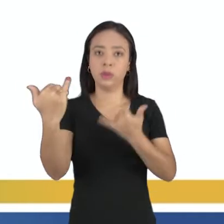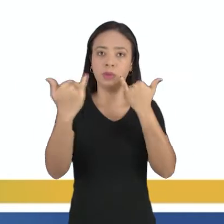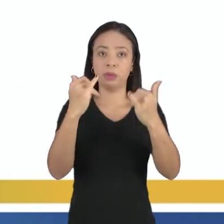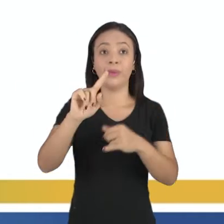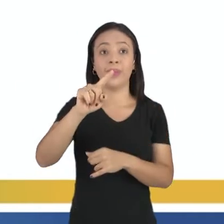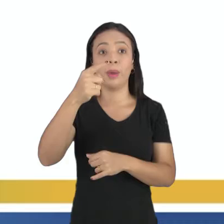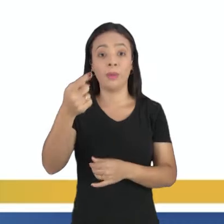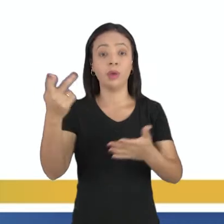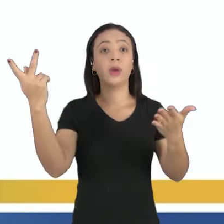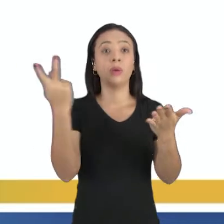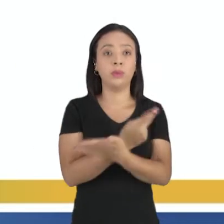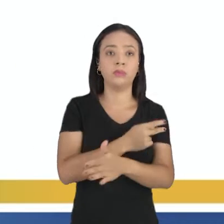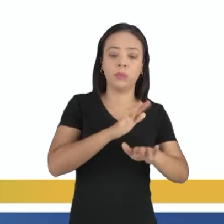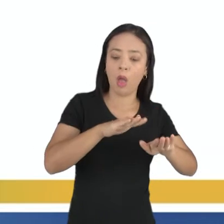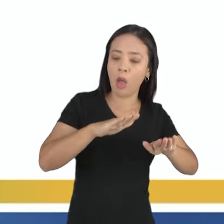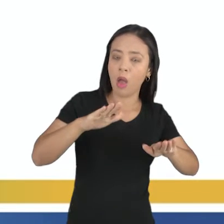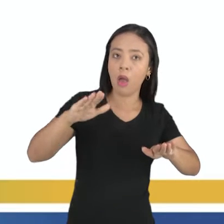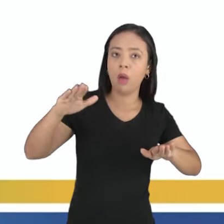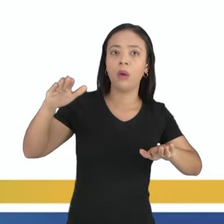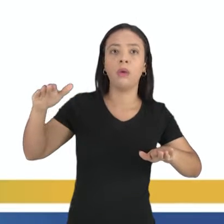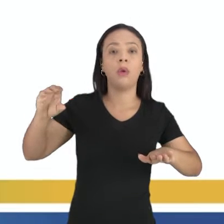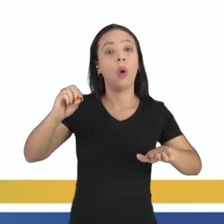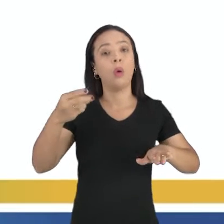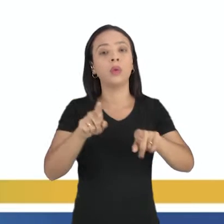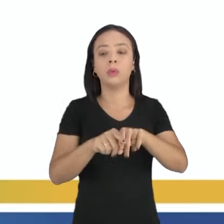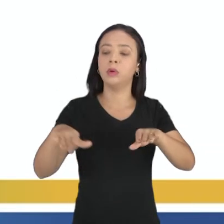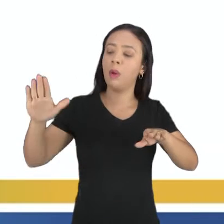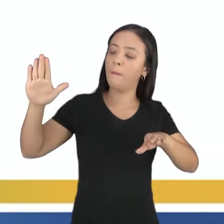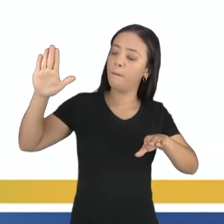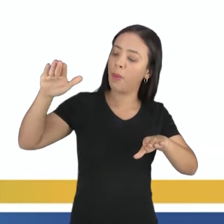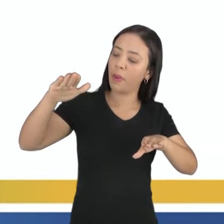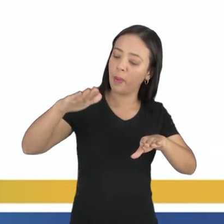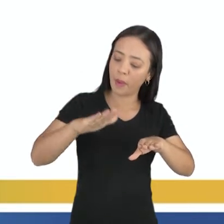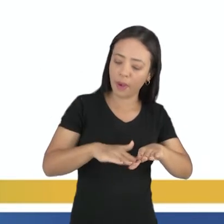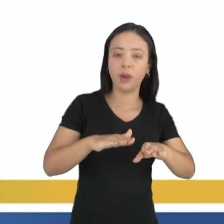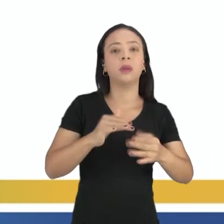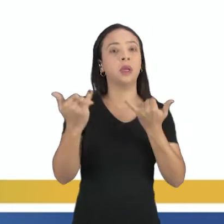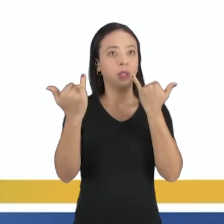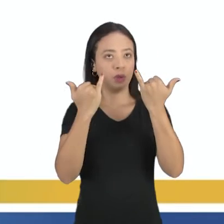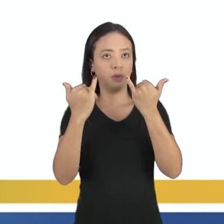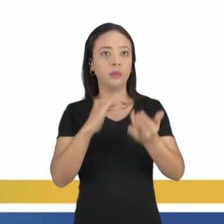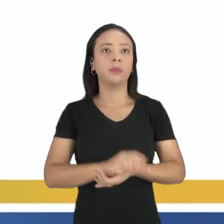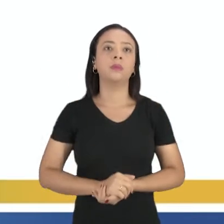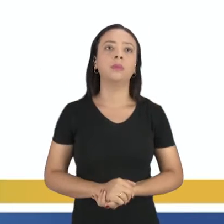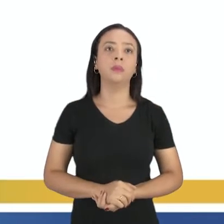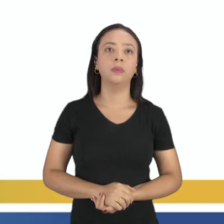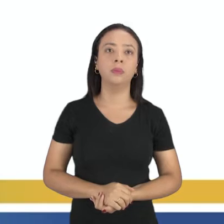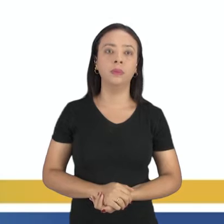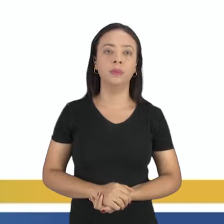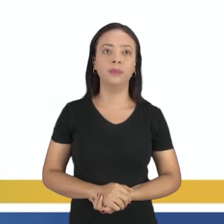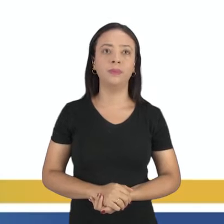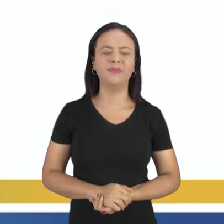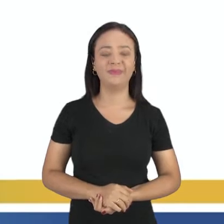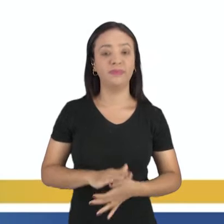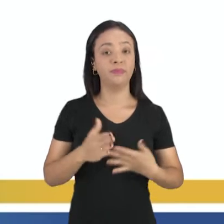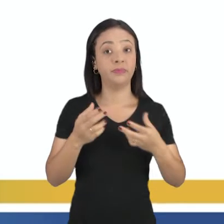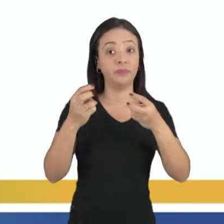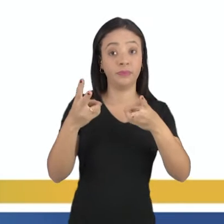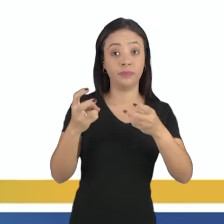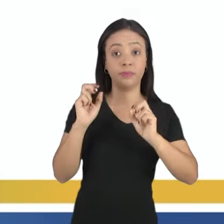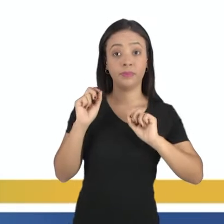ser realizado o ordenamento em ordem crescente ou decrescente desses dados. Então, perceba